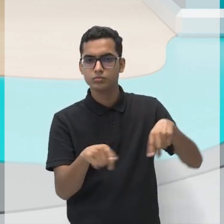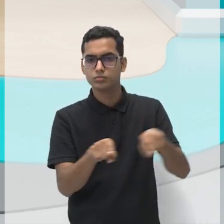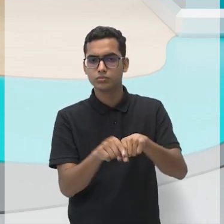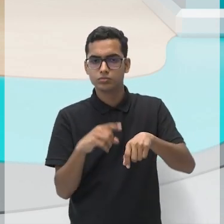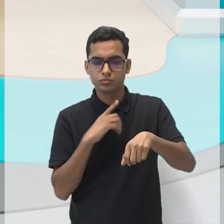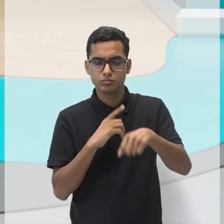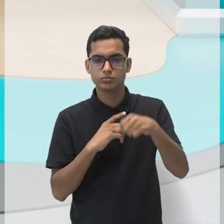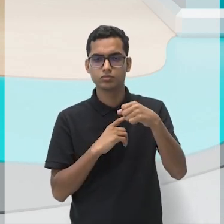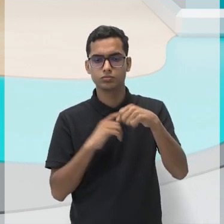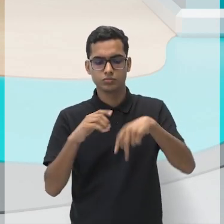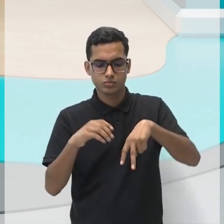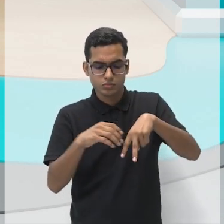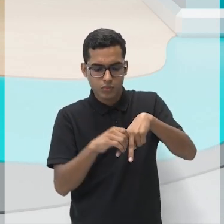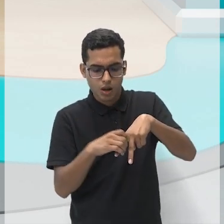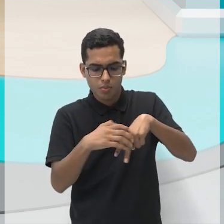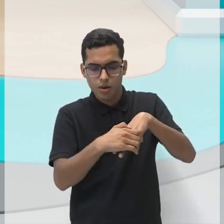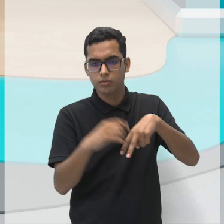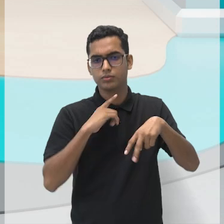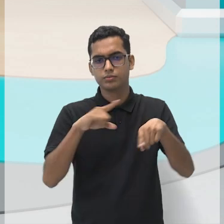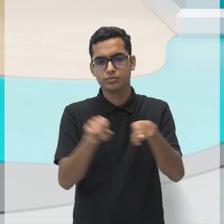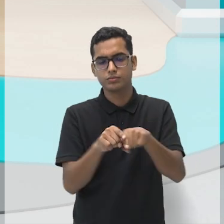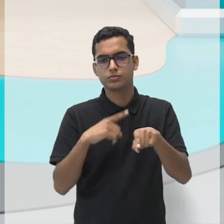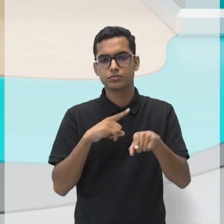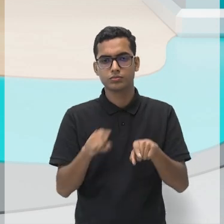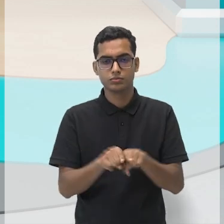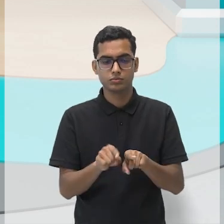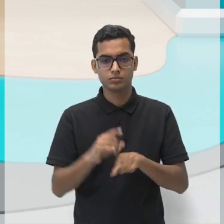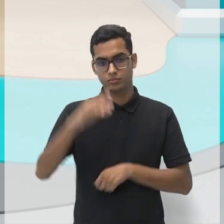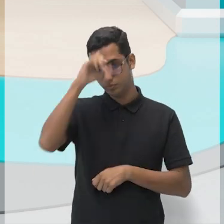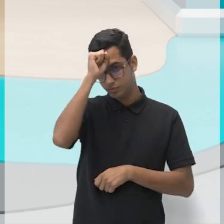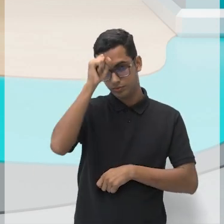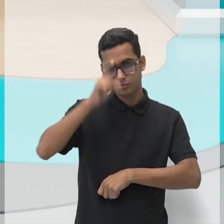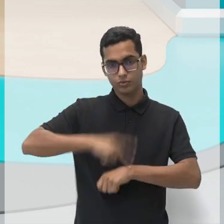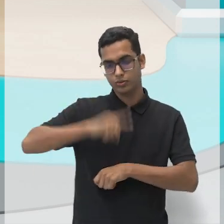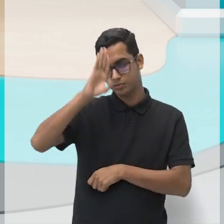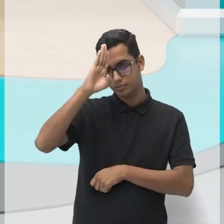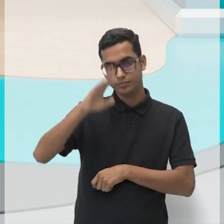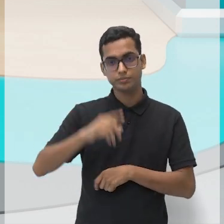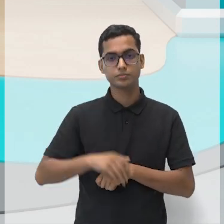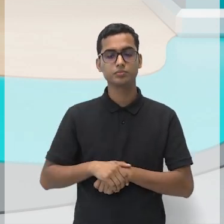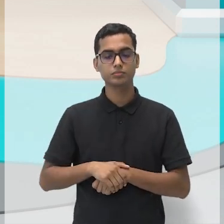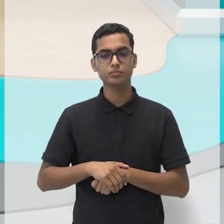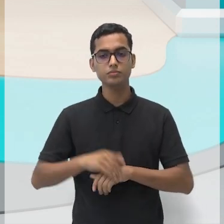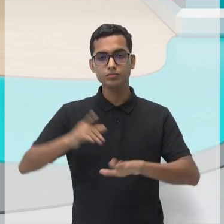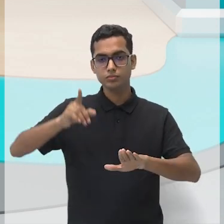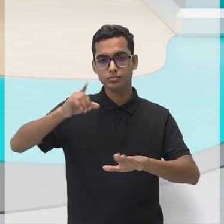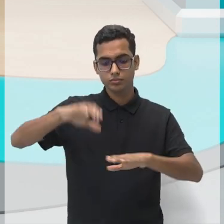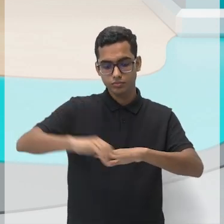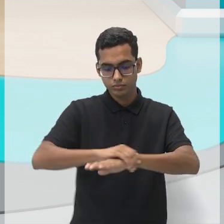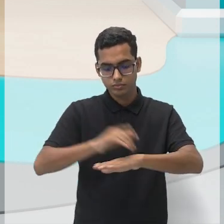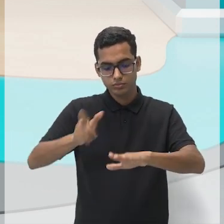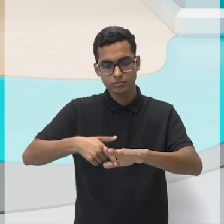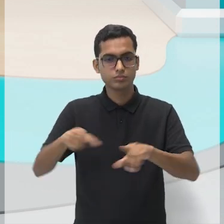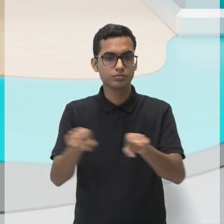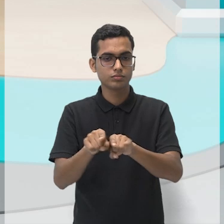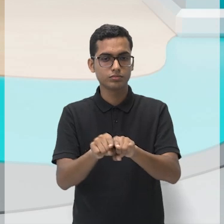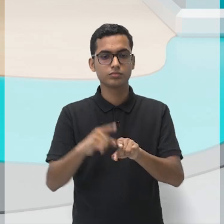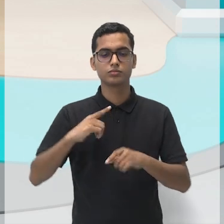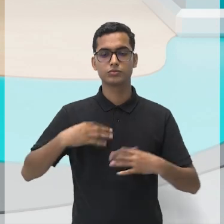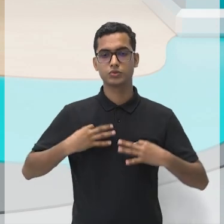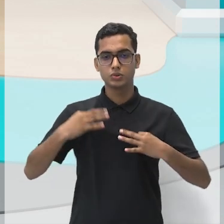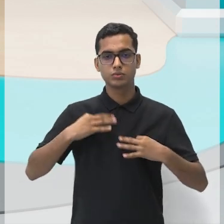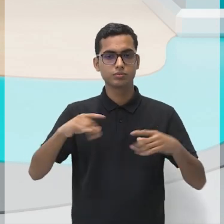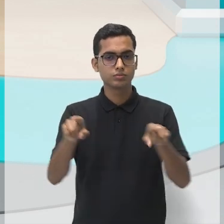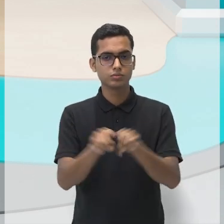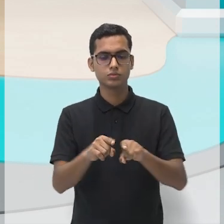está aprendendo a andar de skate. Temos que ter cuidado com os calçados e com a vestimenta também,